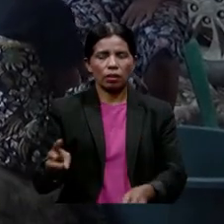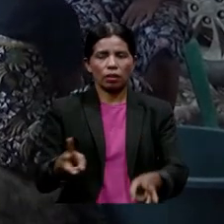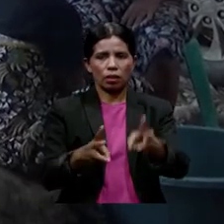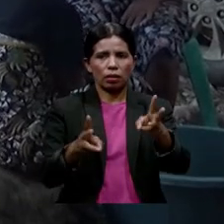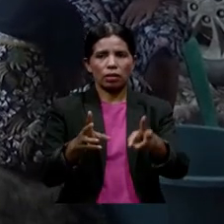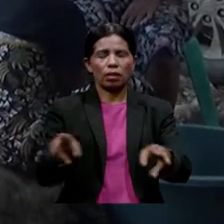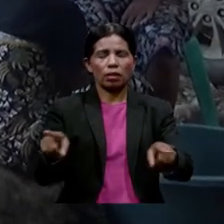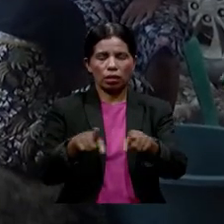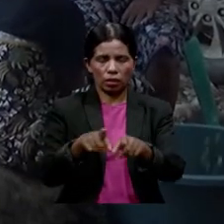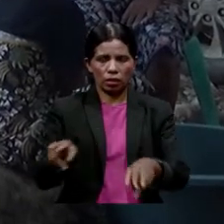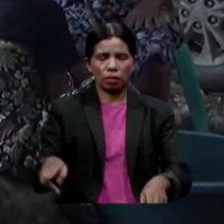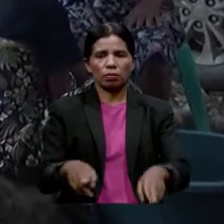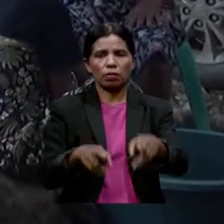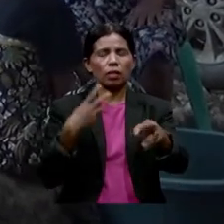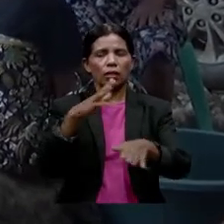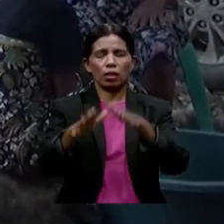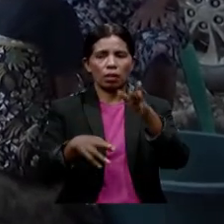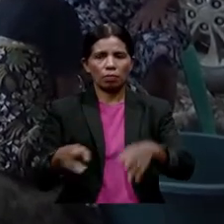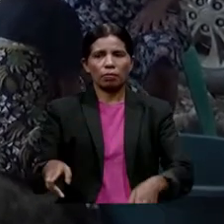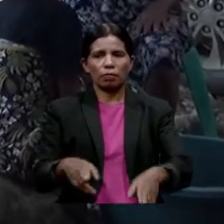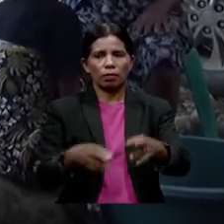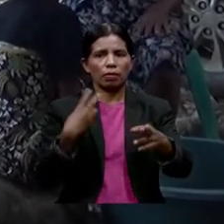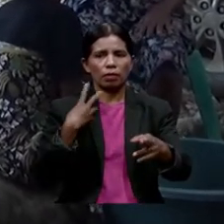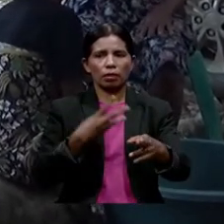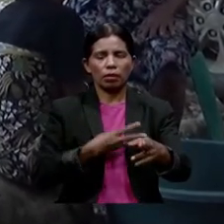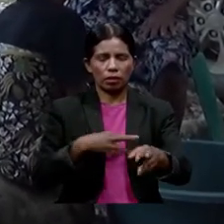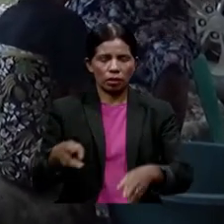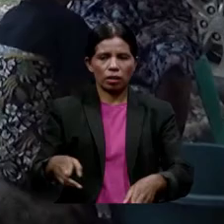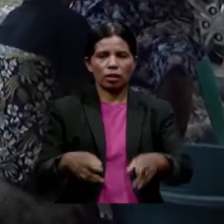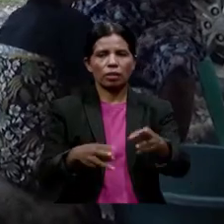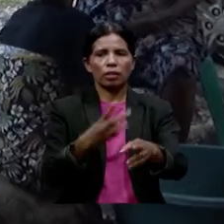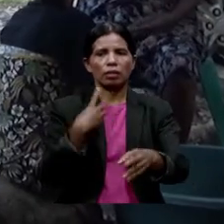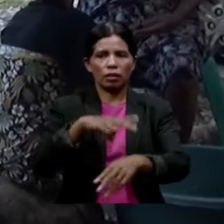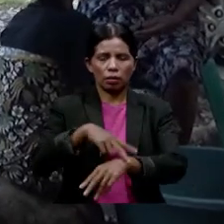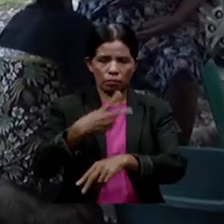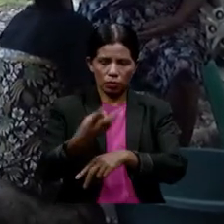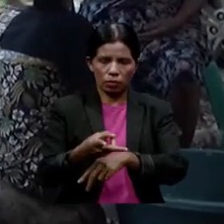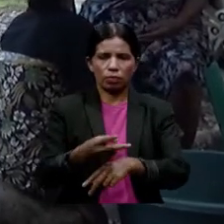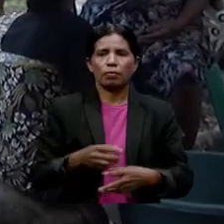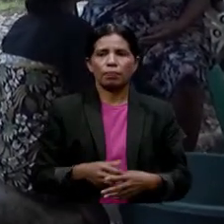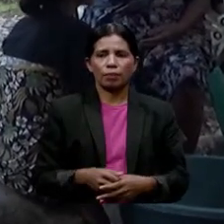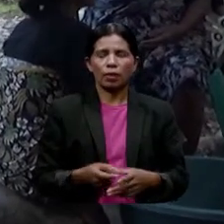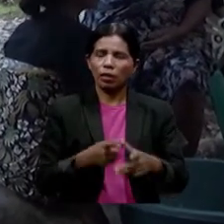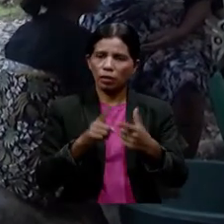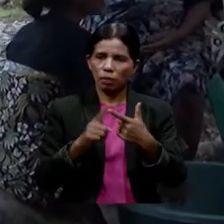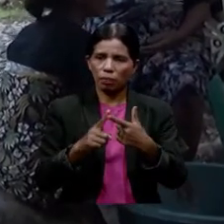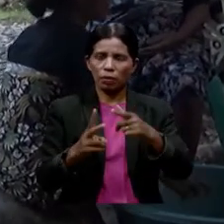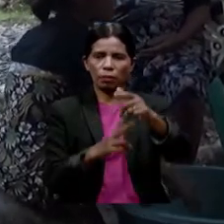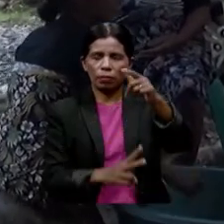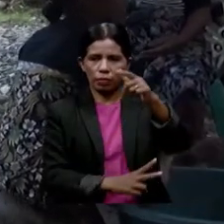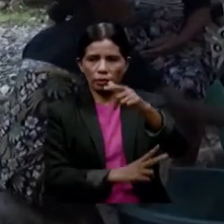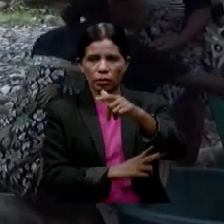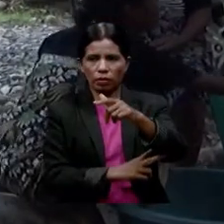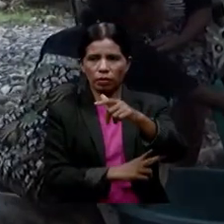han sa mota ita lau ha mota ain mo so ita lau ha estrada ne ne ita monu sala sala de depois ponte na bane ne bane